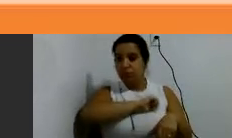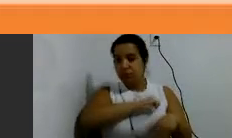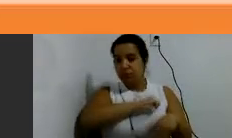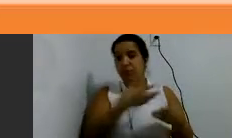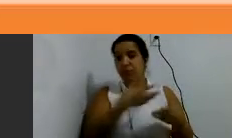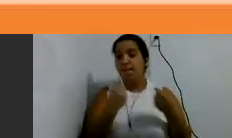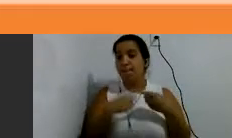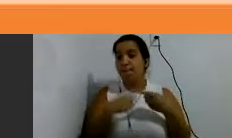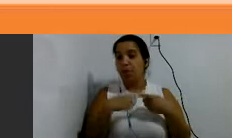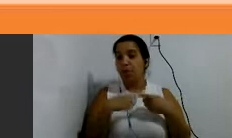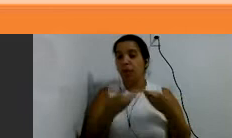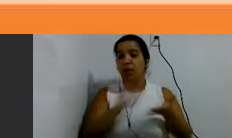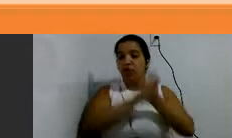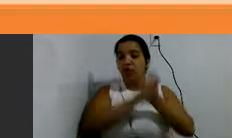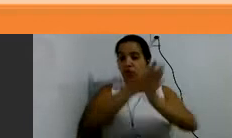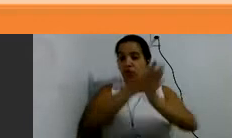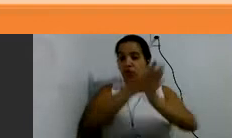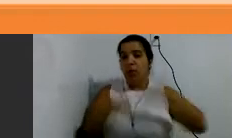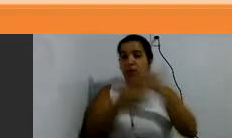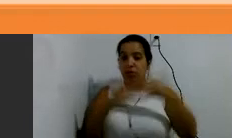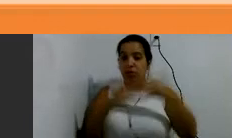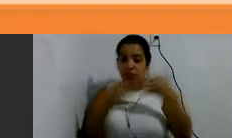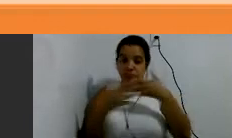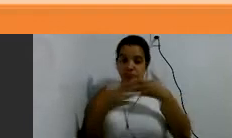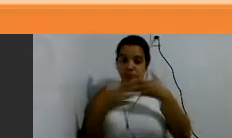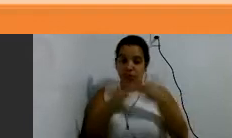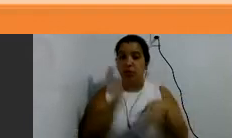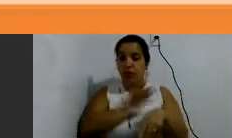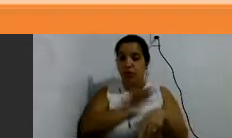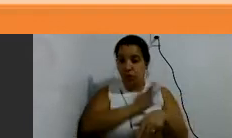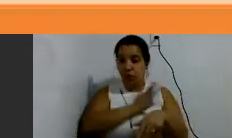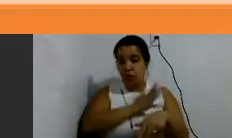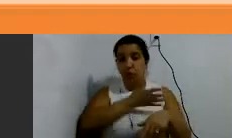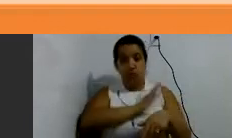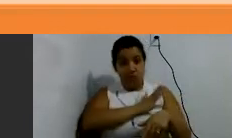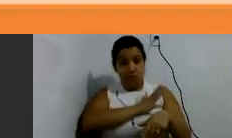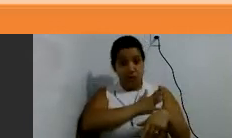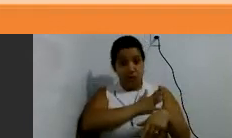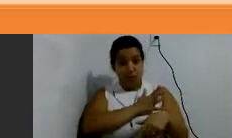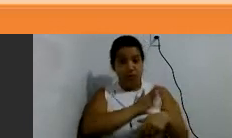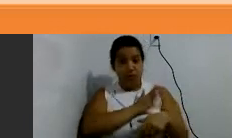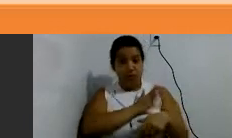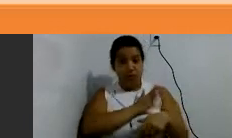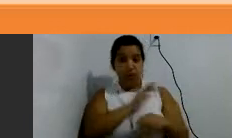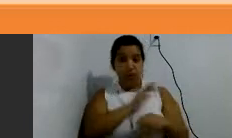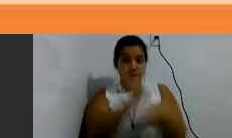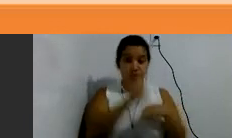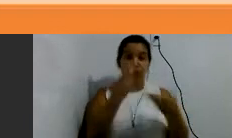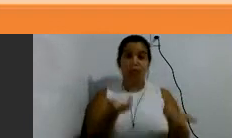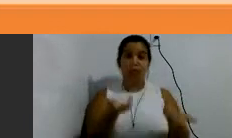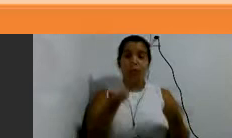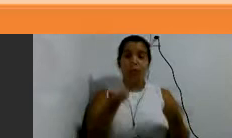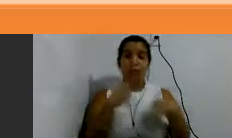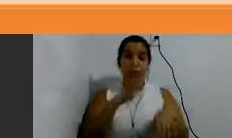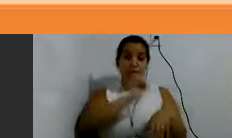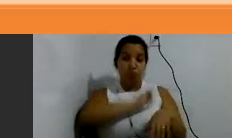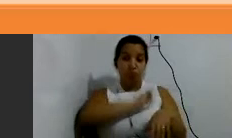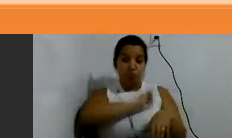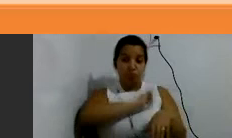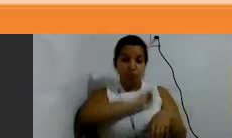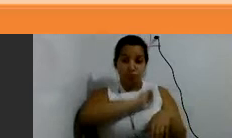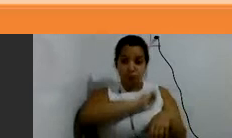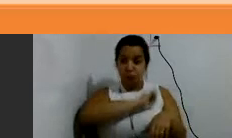tem destruição de fibra cardíaca, então para o coração compensar a perda de fibra, ele começa a aumentar o